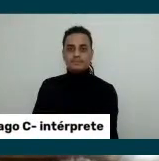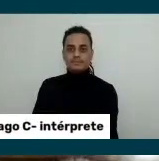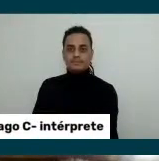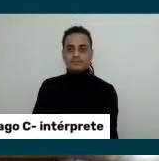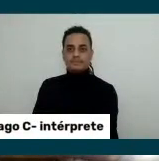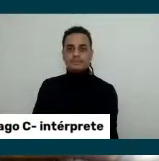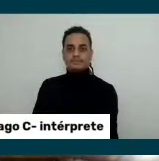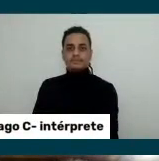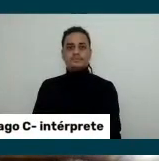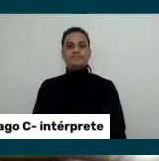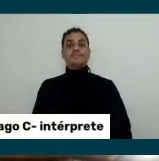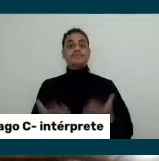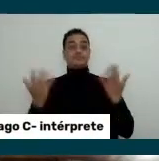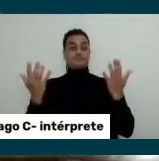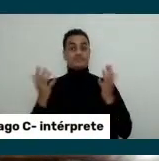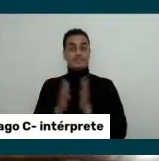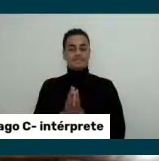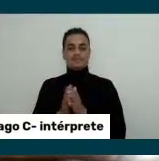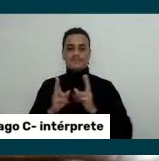vamos lá.